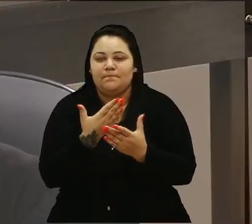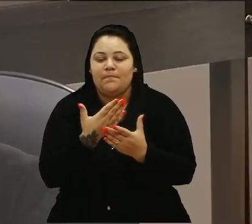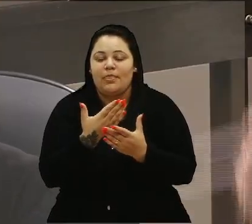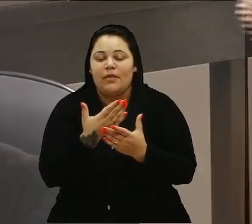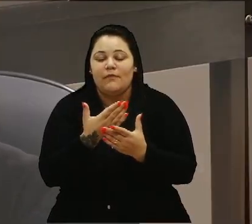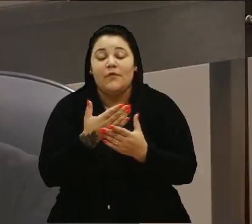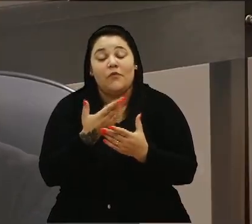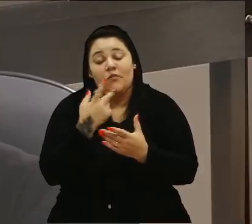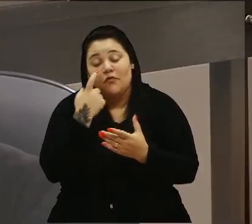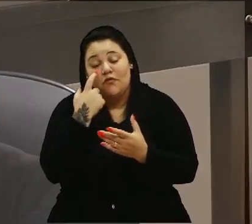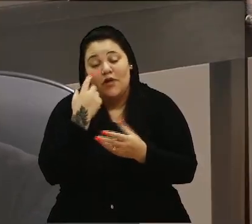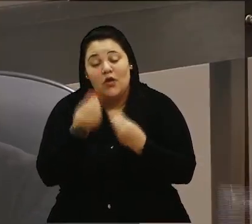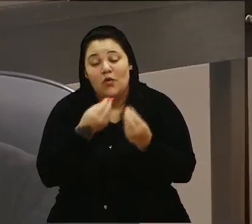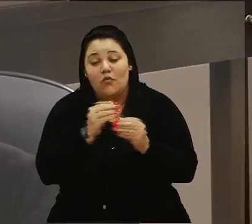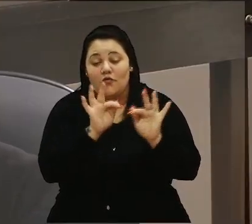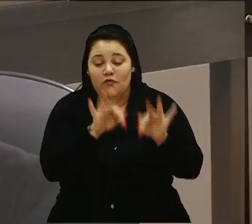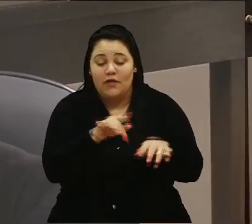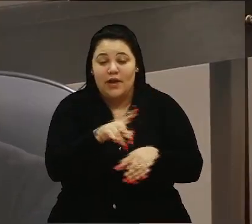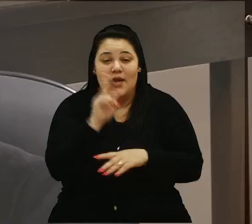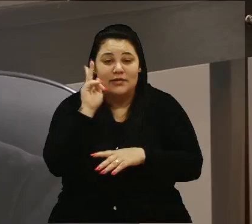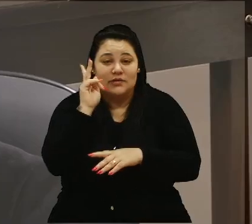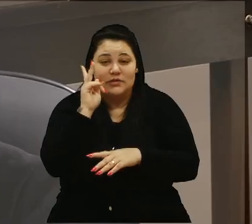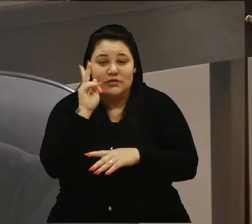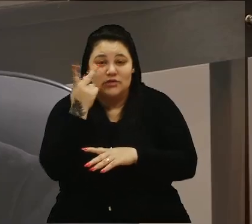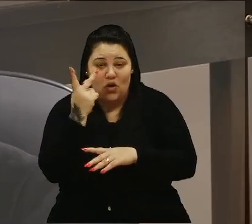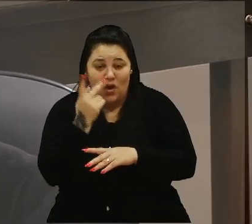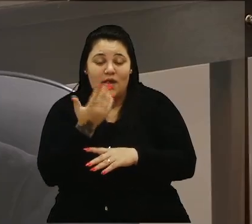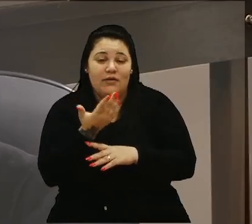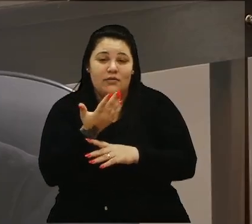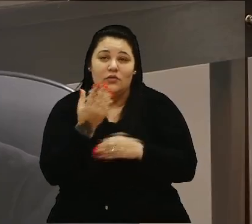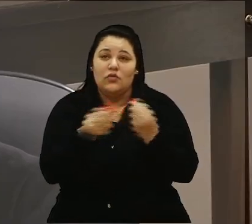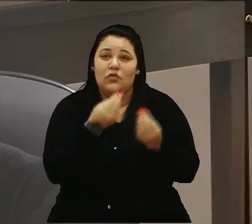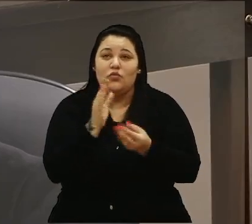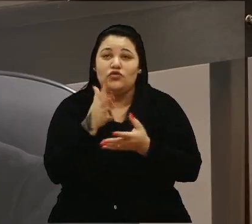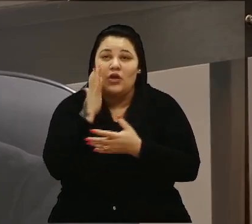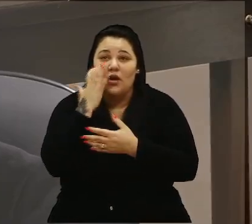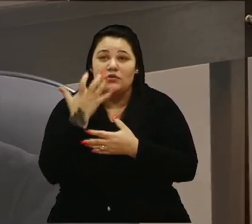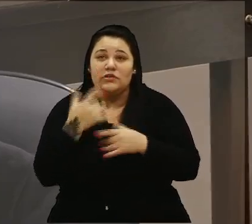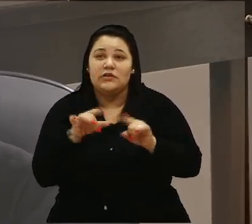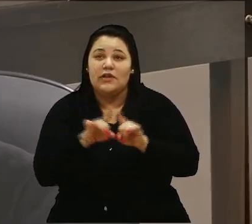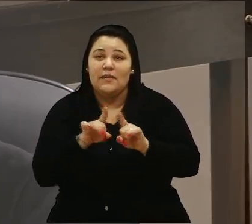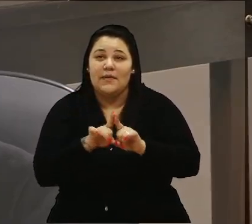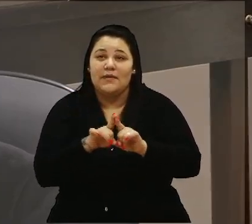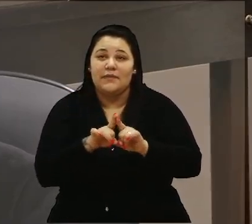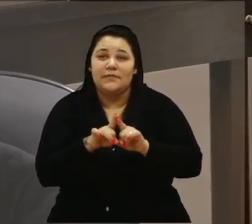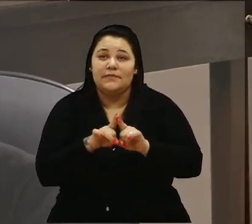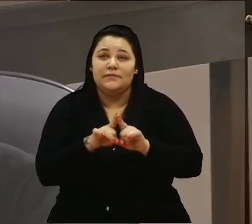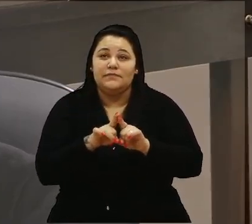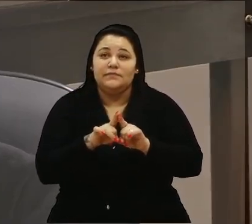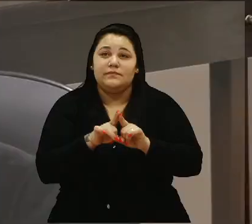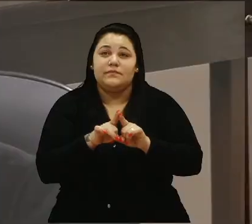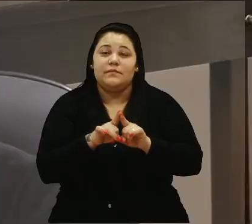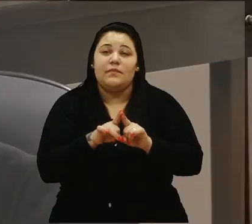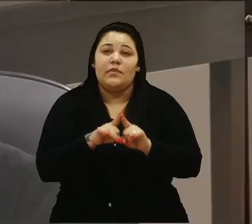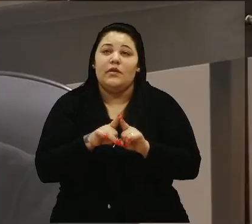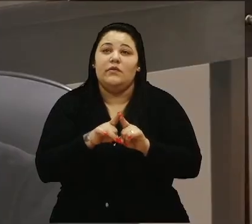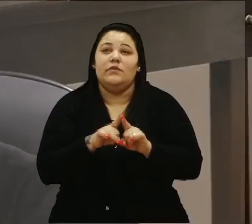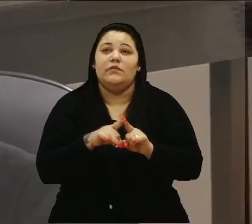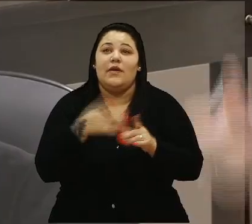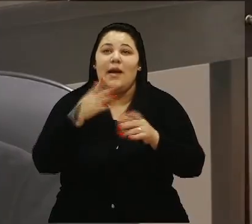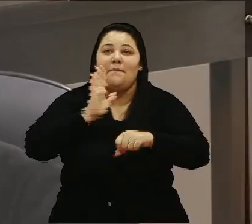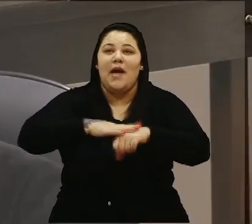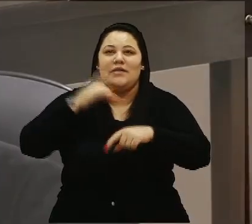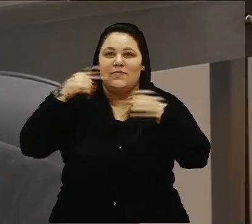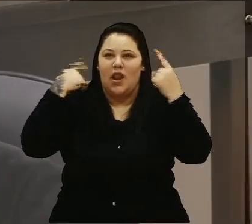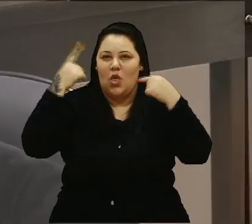final nessa história, como deu já com o Kim Jong-un. Kim Jong-un lá, bem louquinho, que é muito mais maluco, tem muito